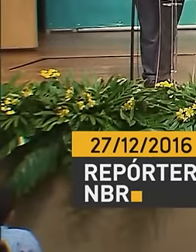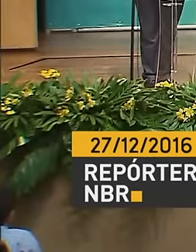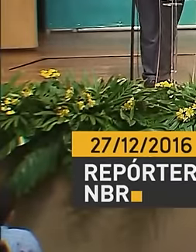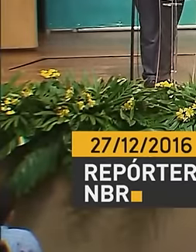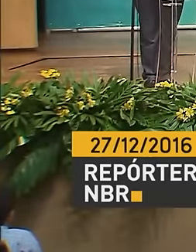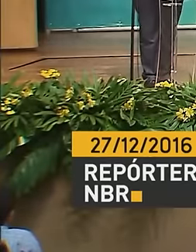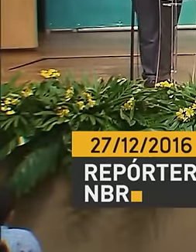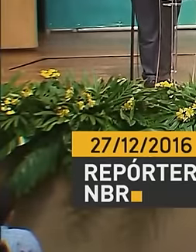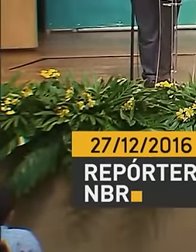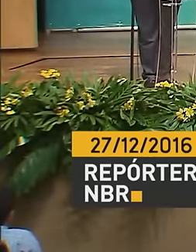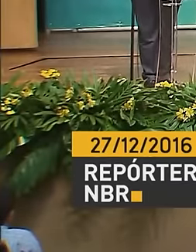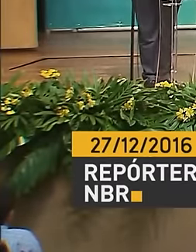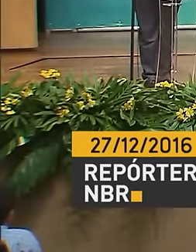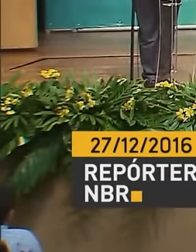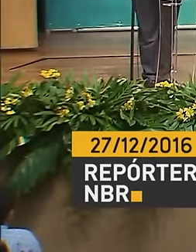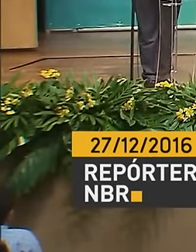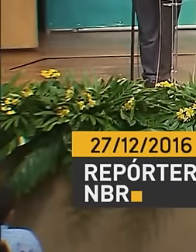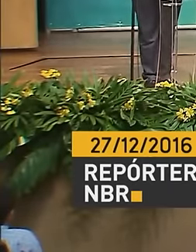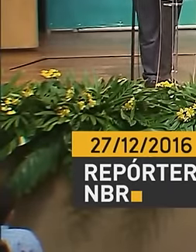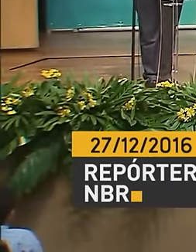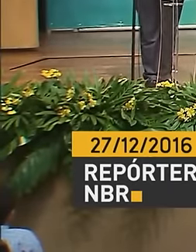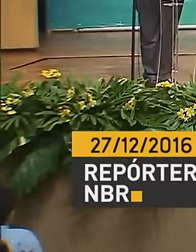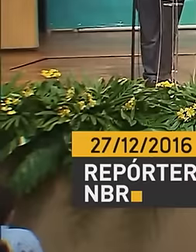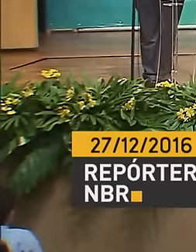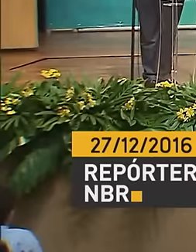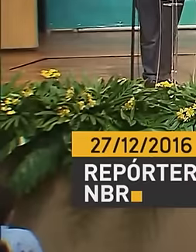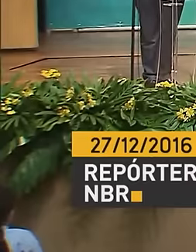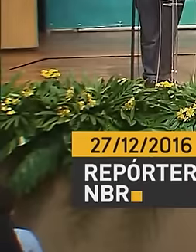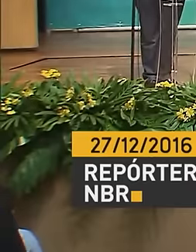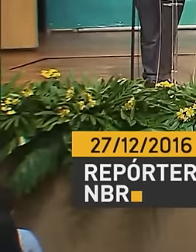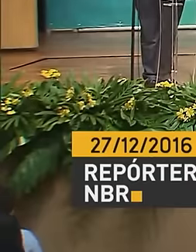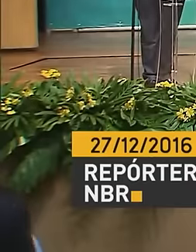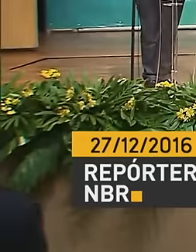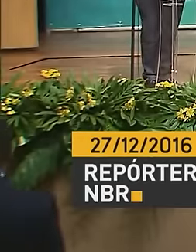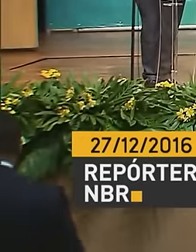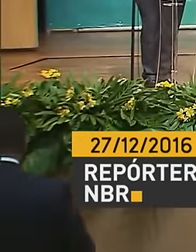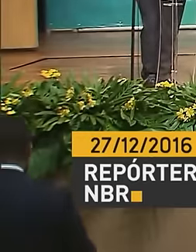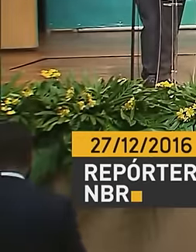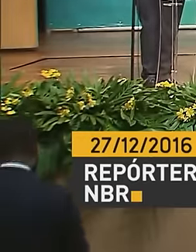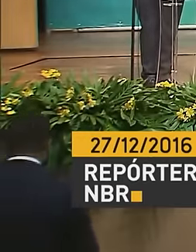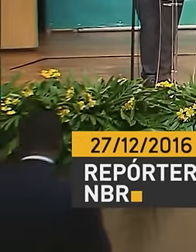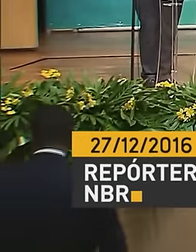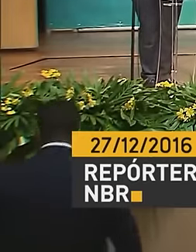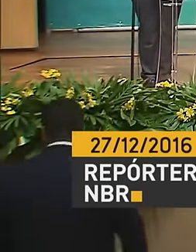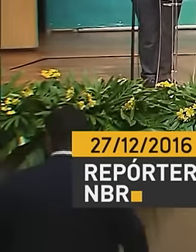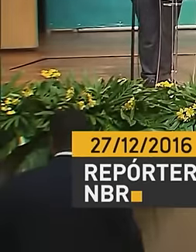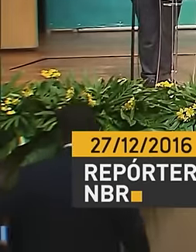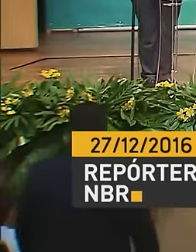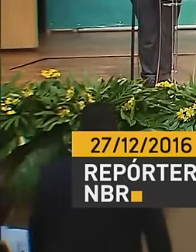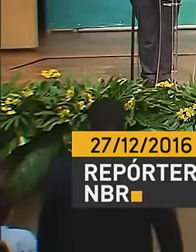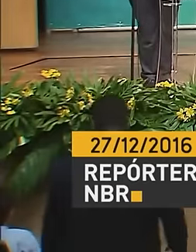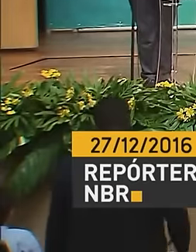excelentíssimo senhor vice-governador Luciano Barbosa